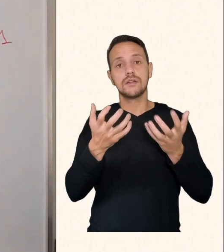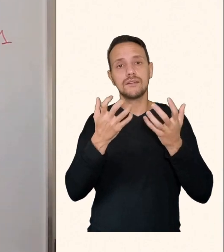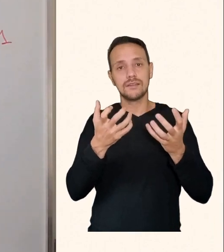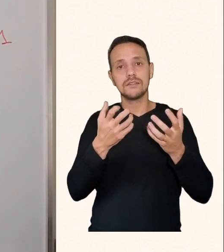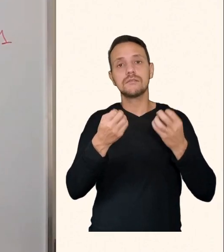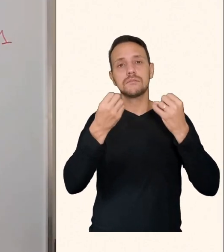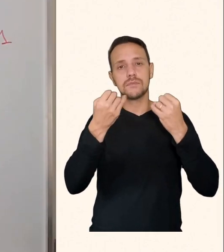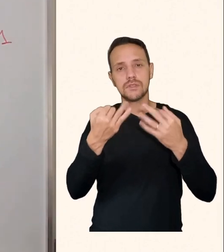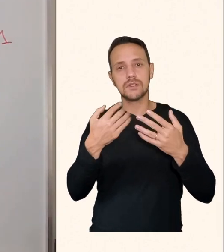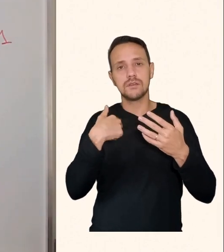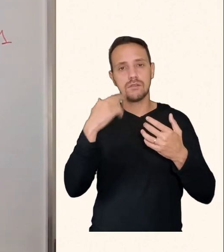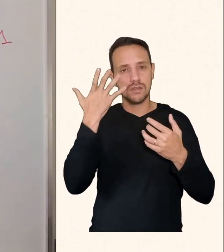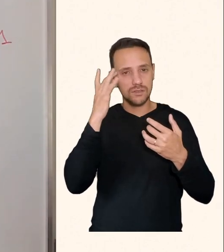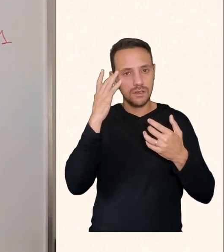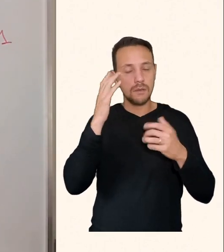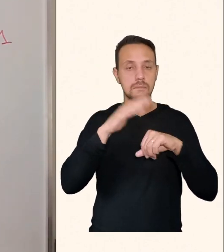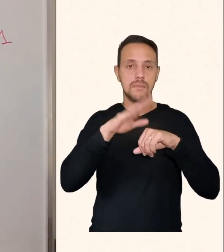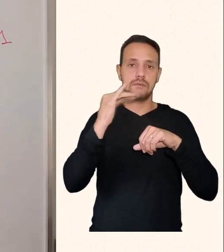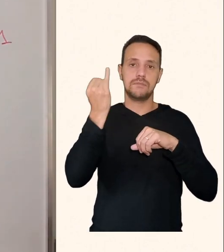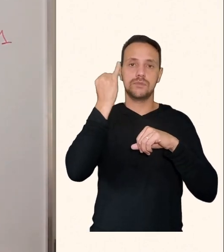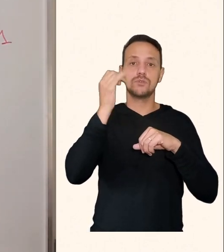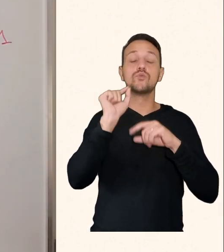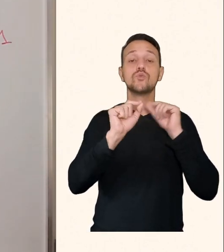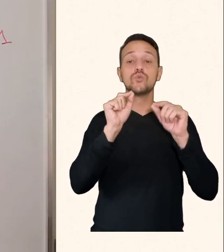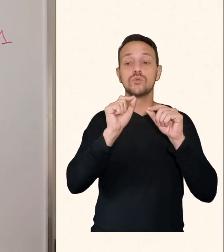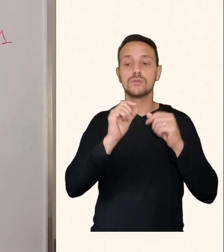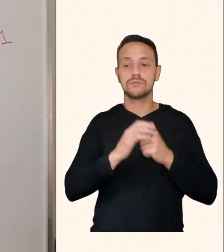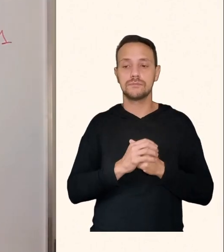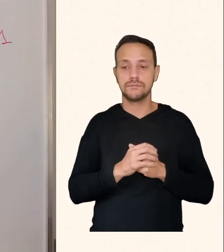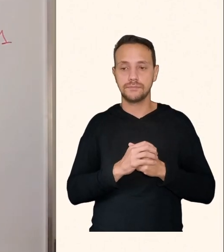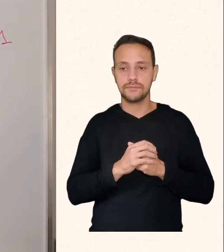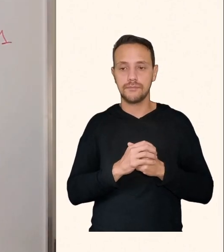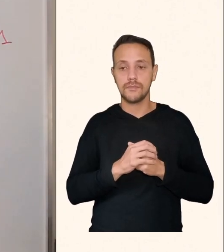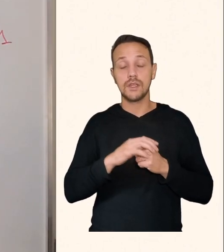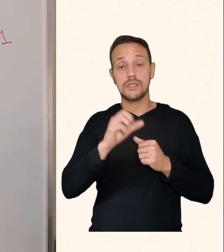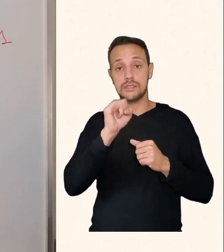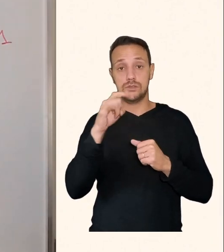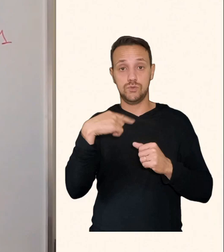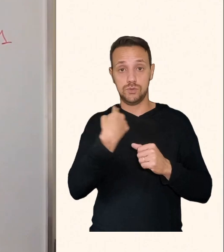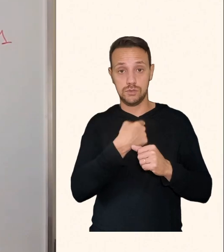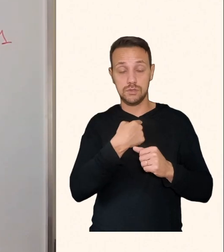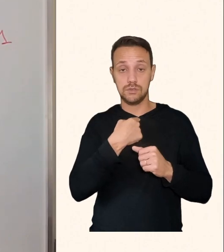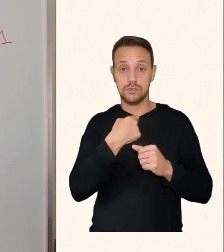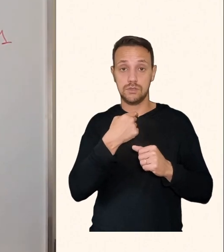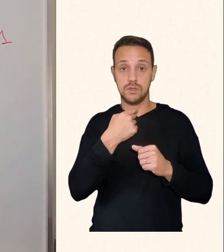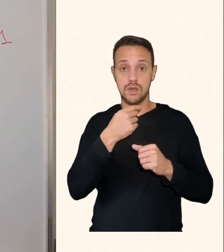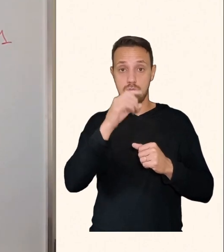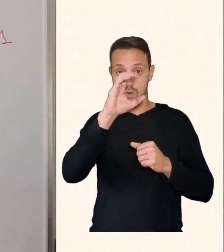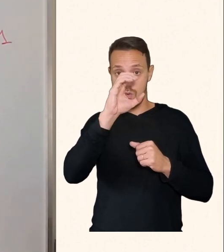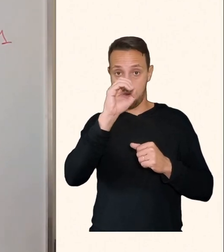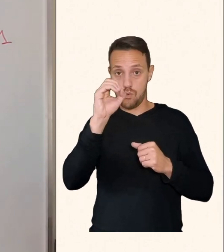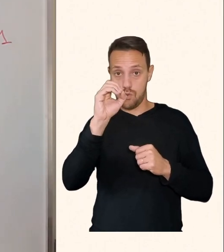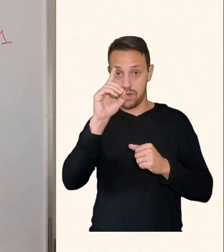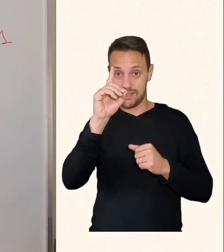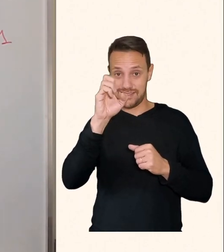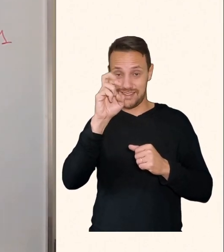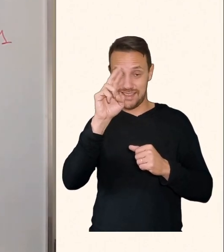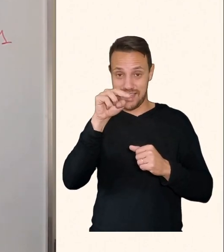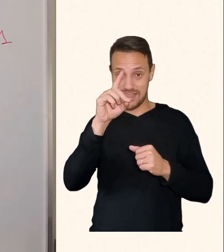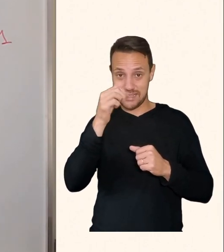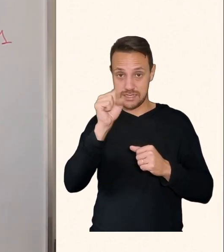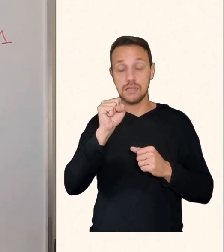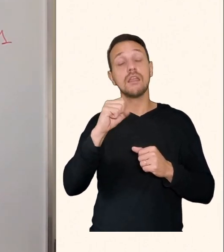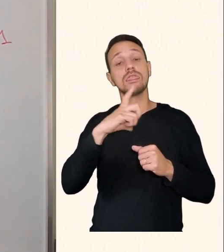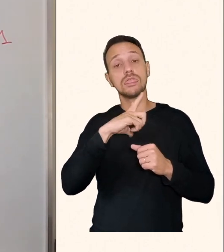seguinte: no nosso sistema de coordenadas, existe um conjunto de posições onde eu posso colocar o